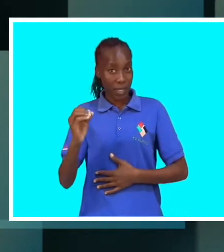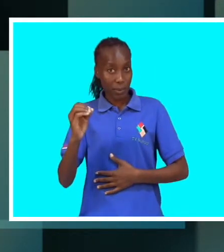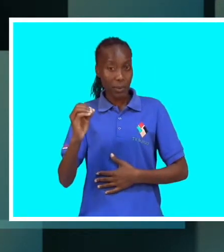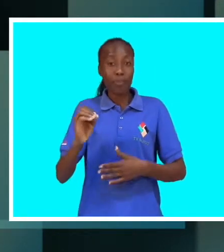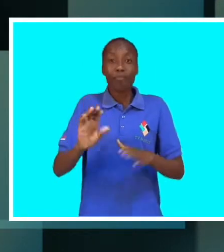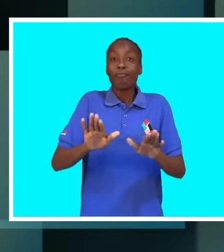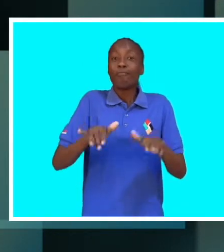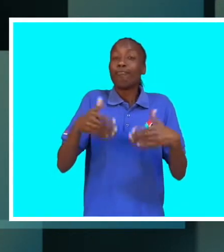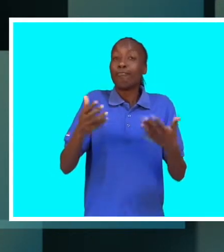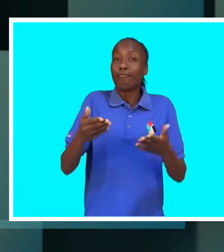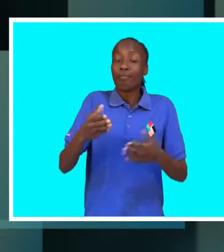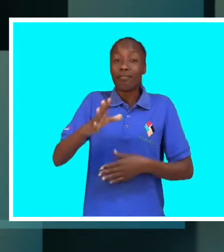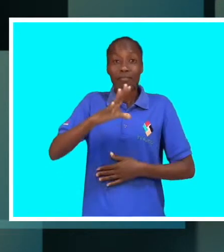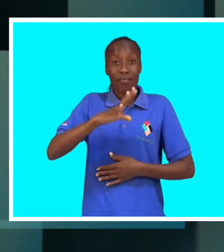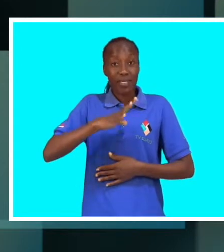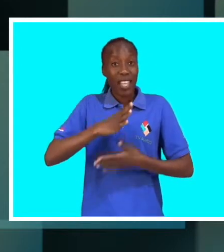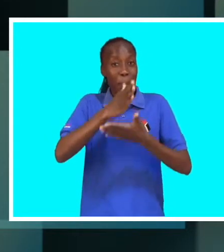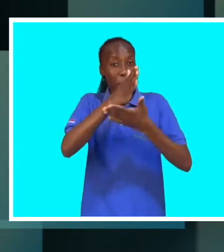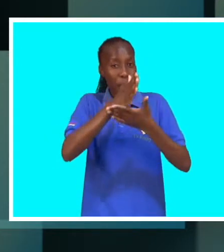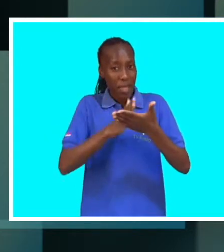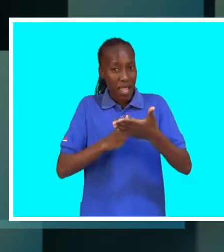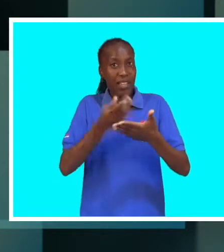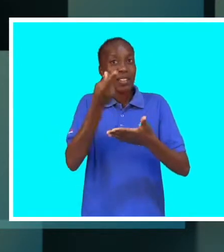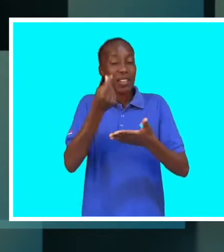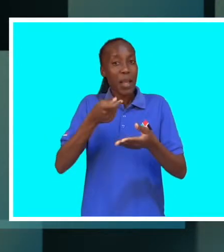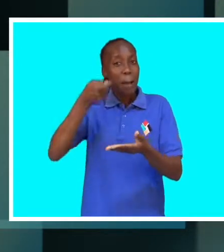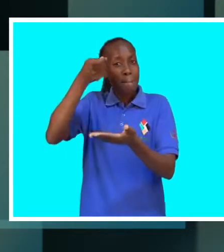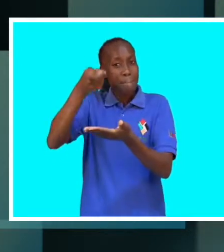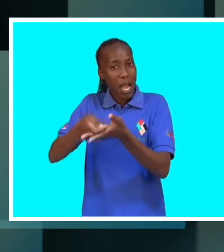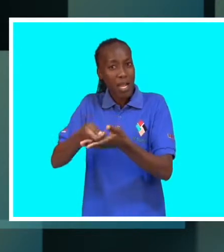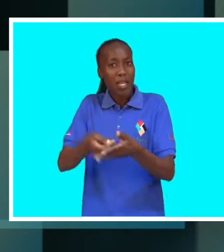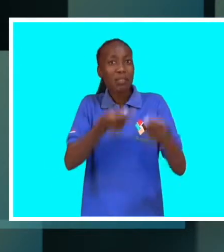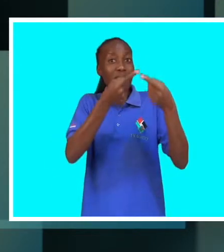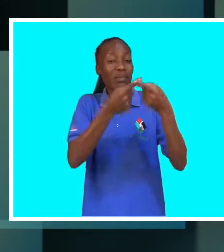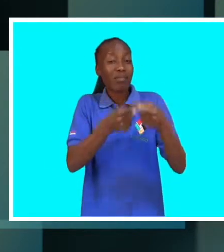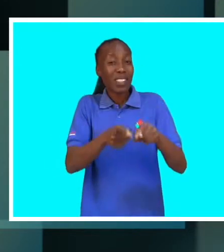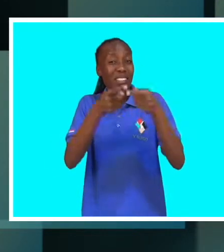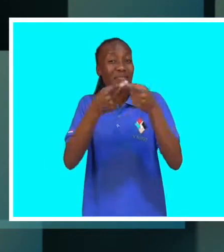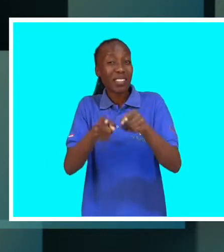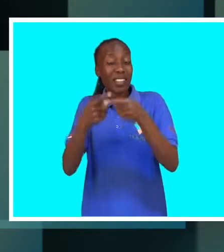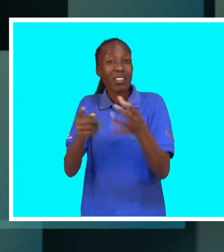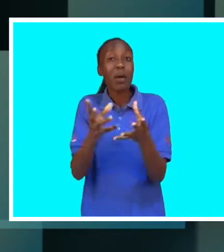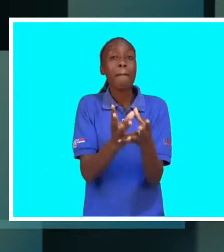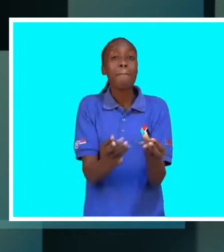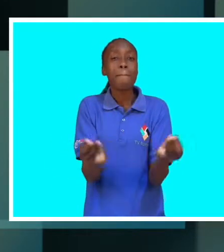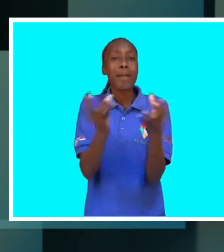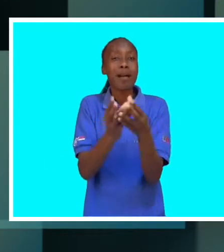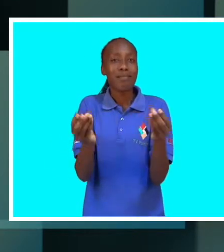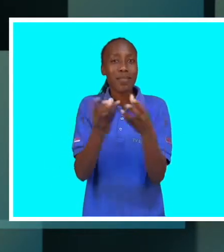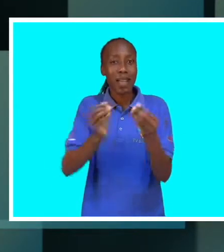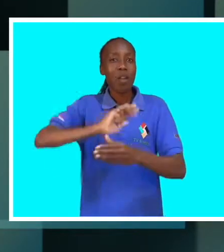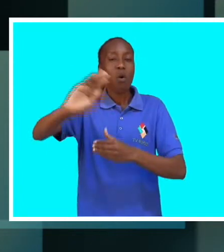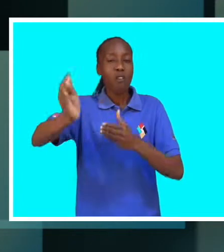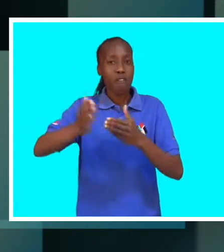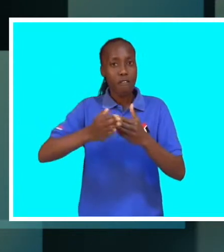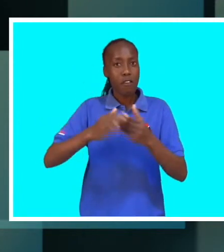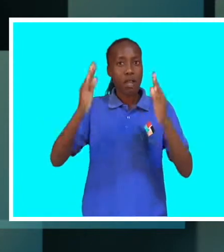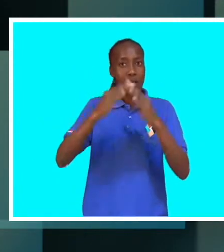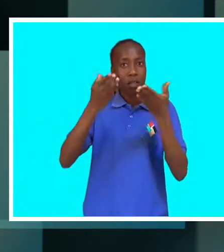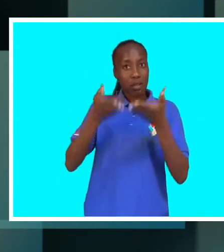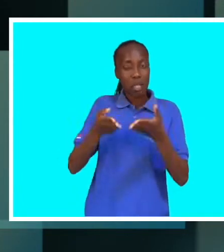75%. Leva aquele metade de dinheiro, vou comprar tubo, vou no torneio, para curvar, essa reclusão. Venho aqui em casa,